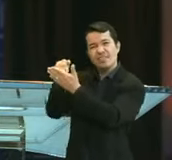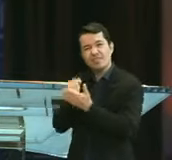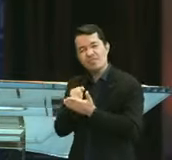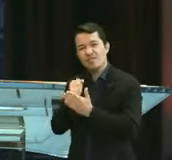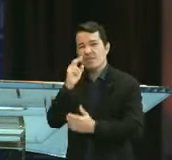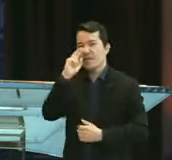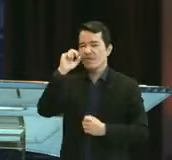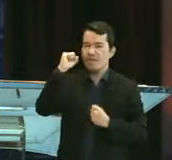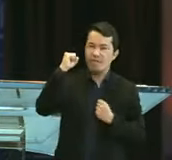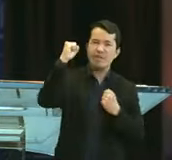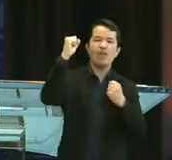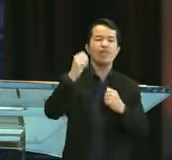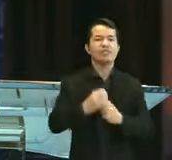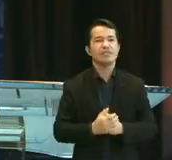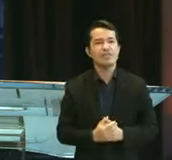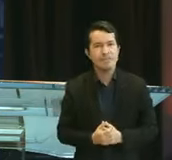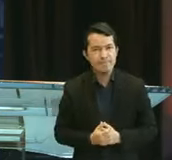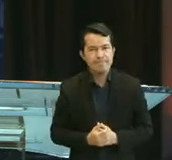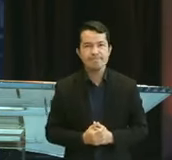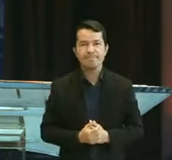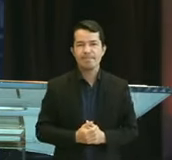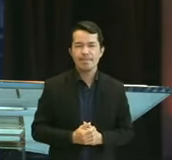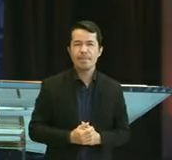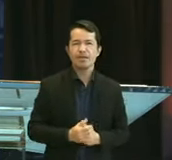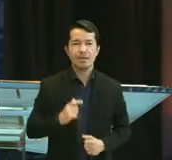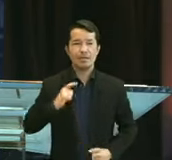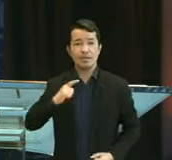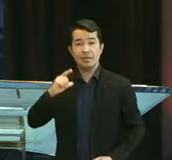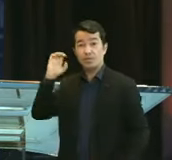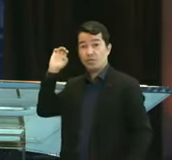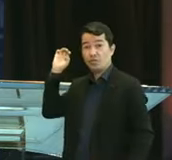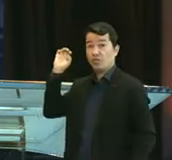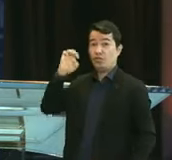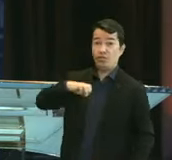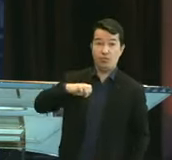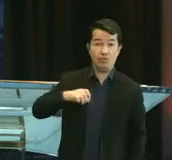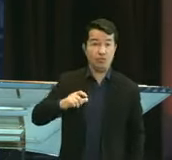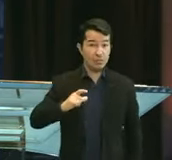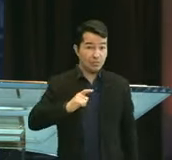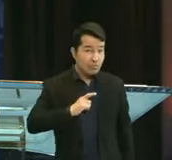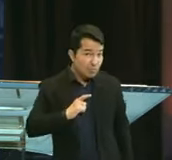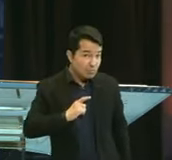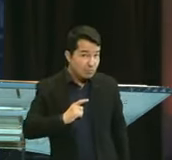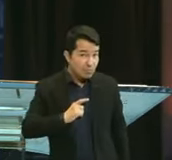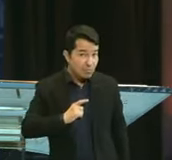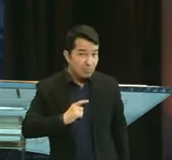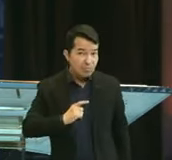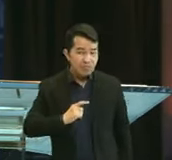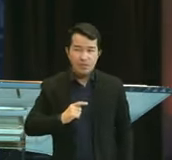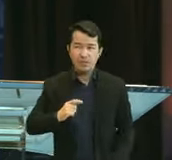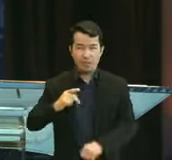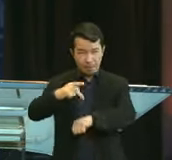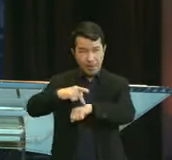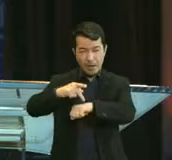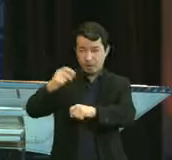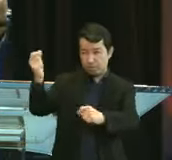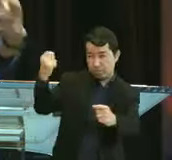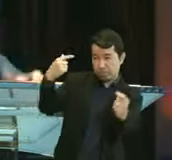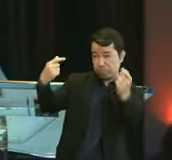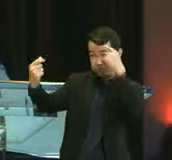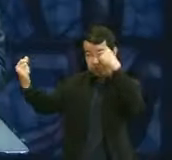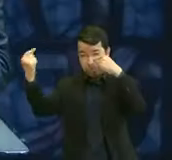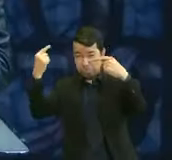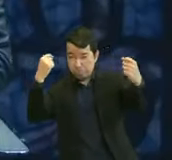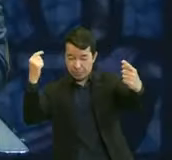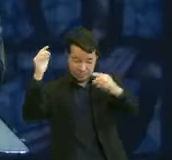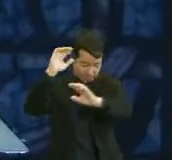O homem cheio de fé, Estevão, enfrentou as pedras que o levaram ao martírio. Mas ele as enfrentou com o